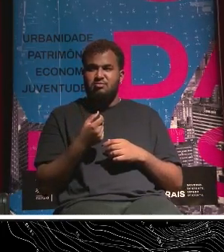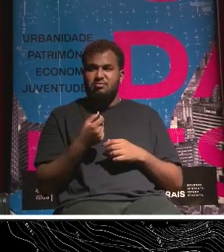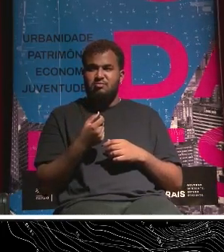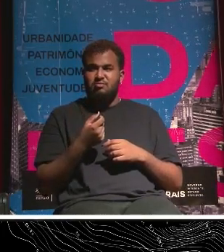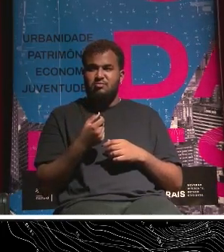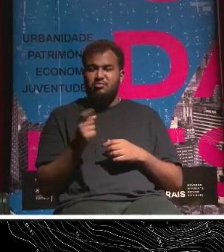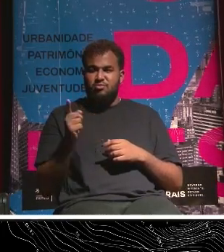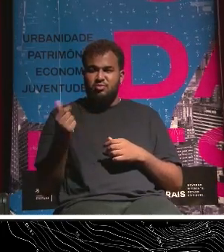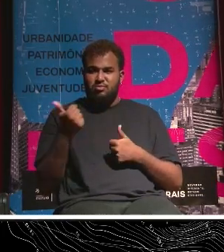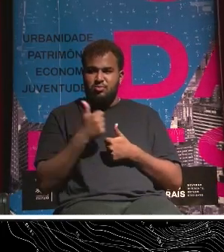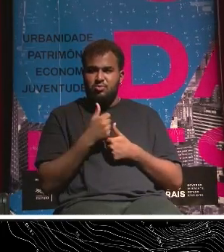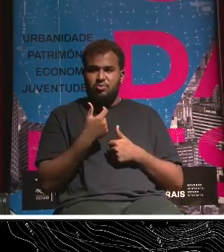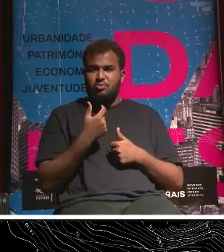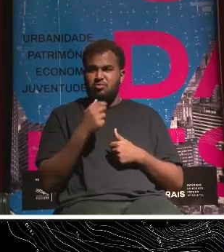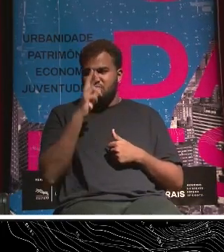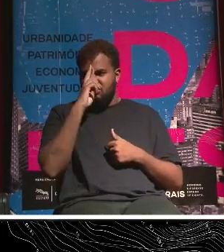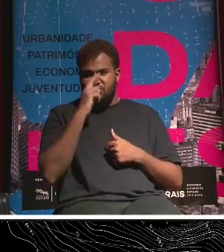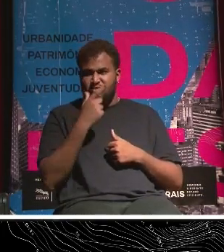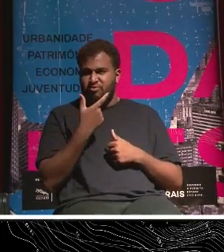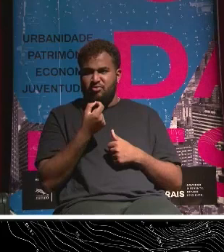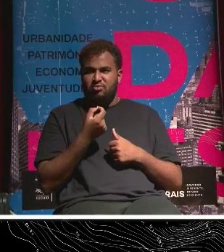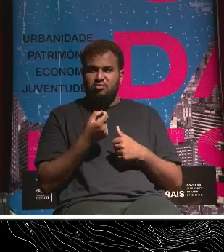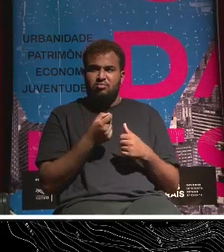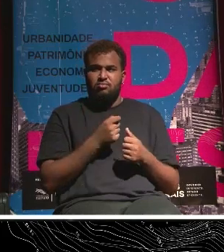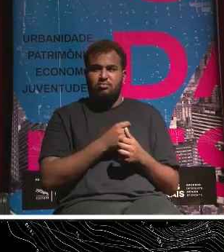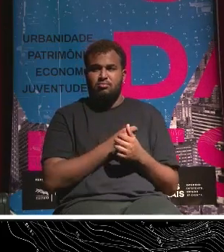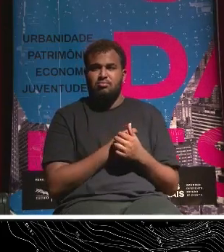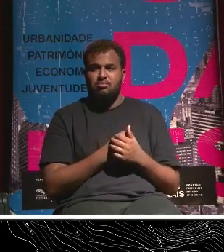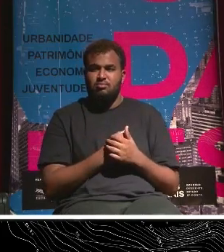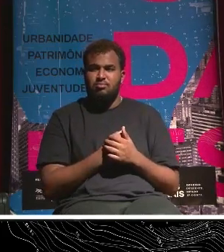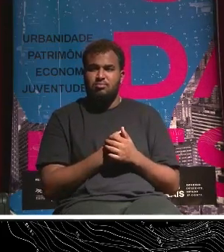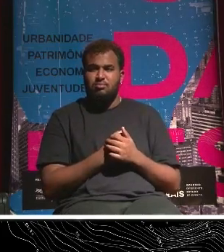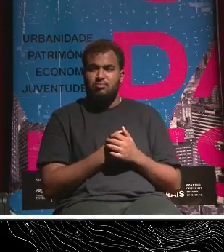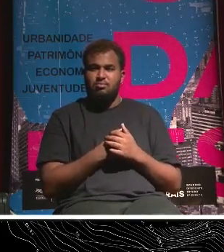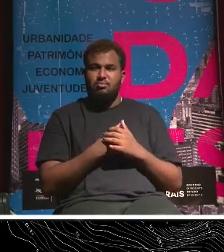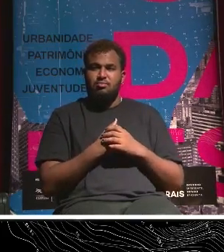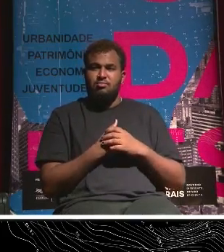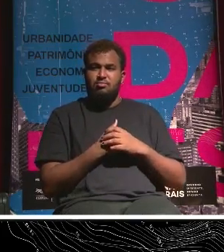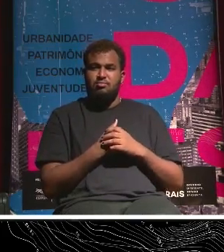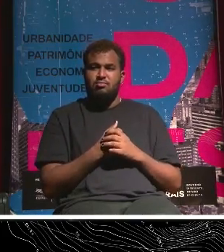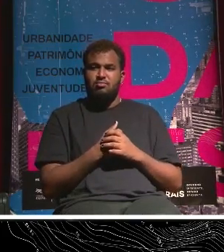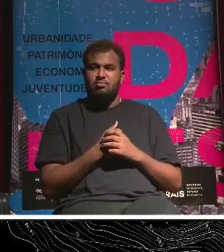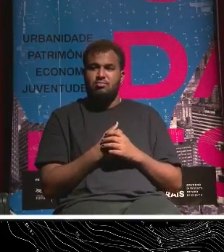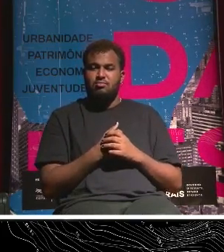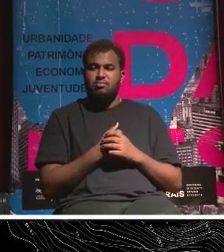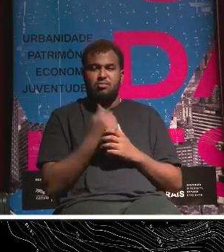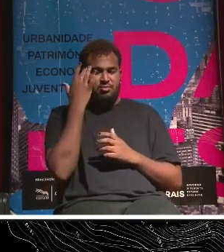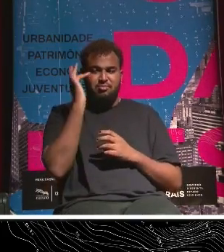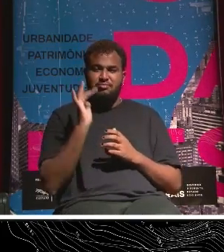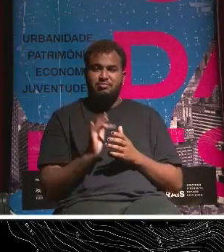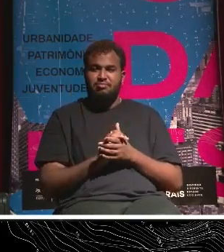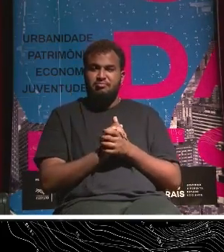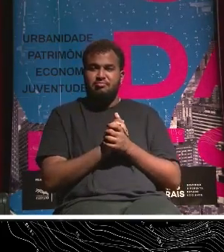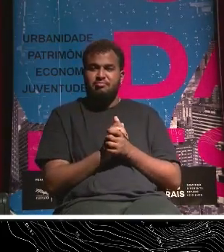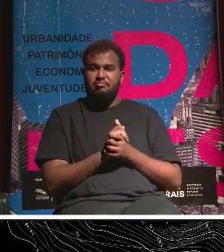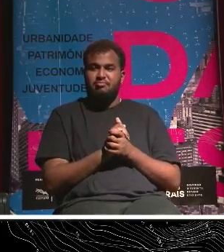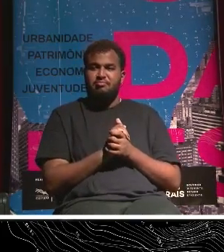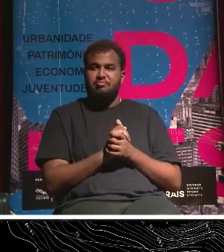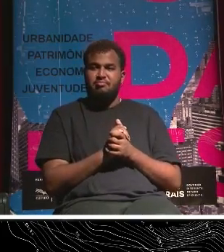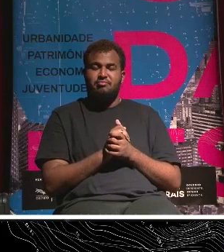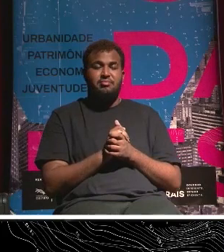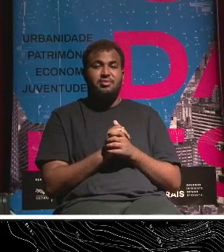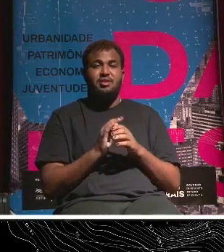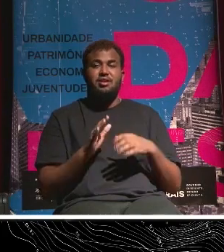brilhantemente. E aí, o que eu queria começar a fazer é um posicionamento